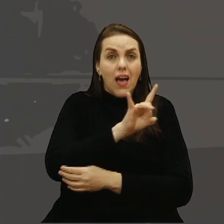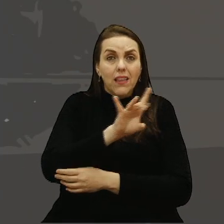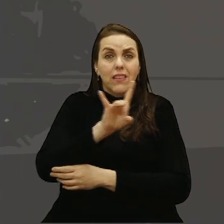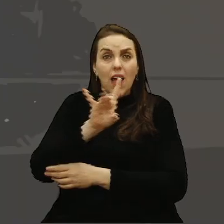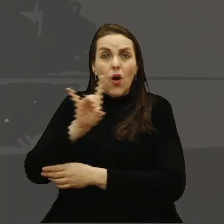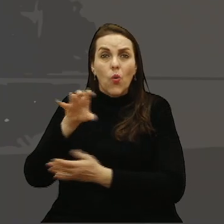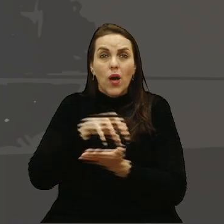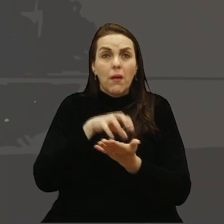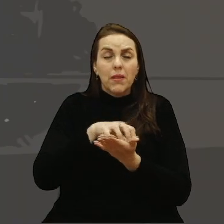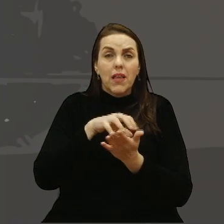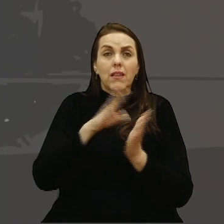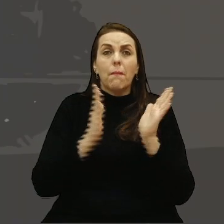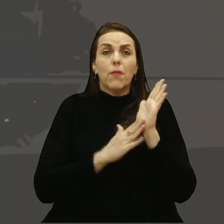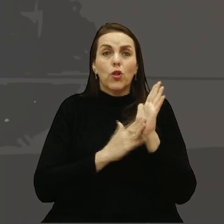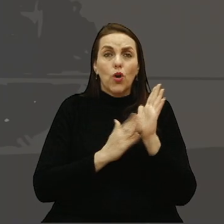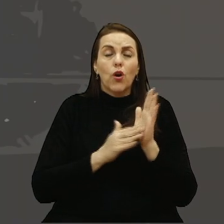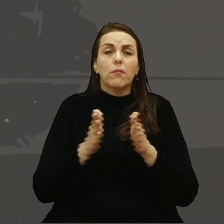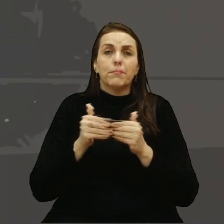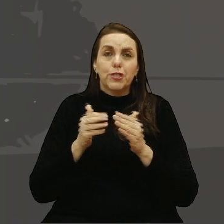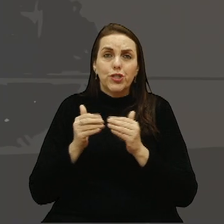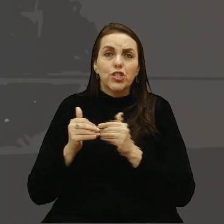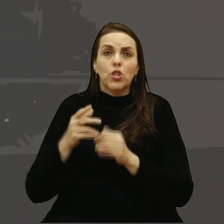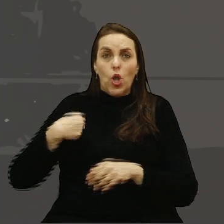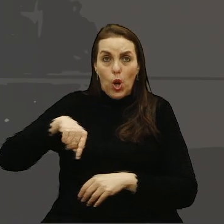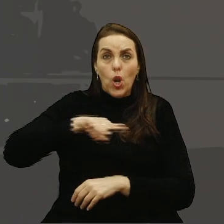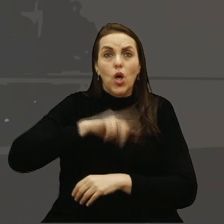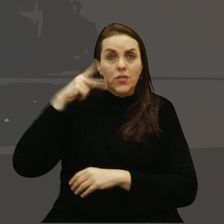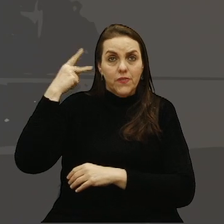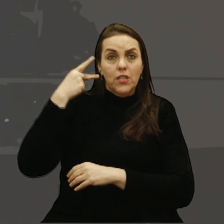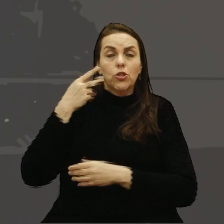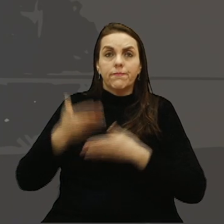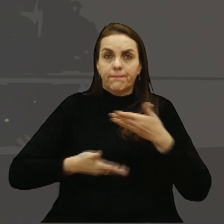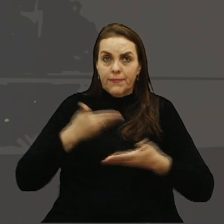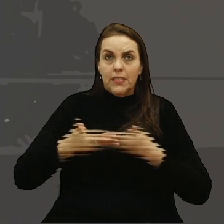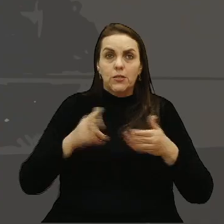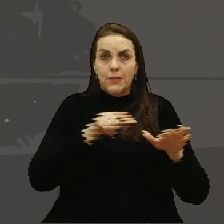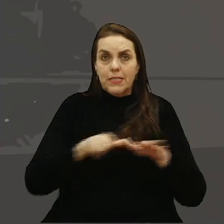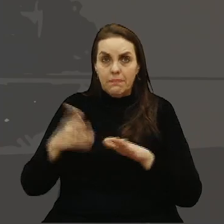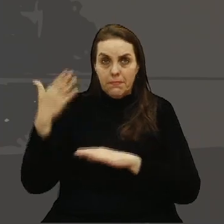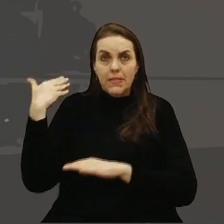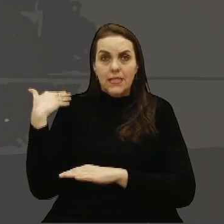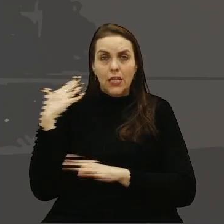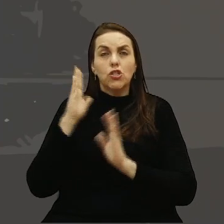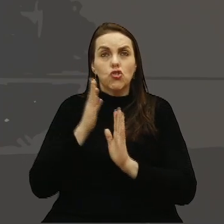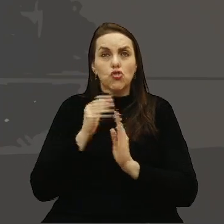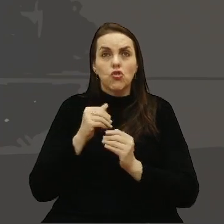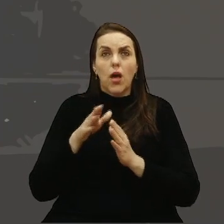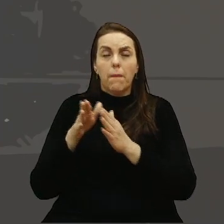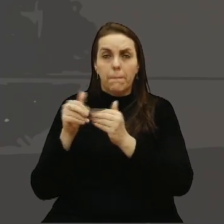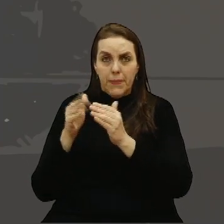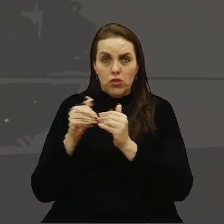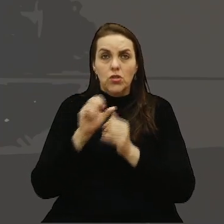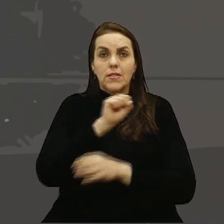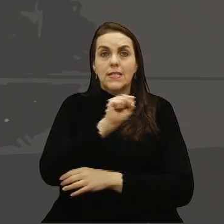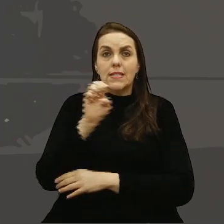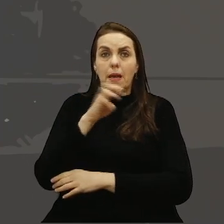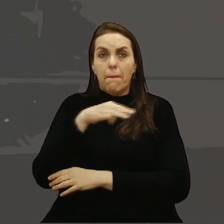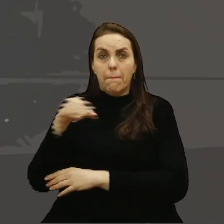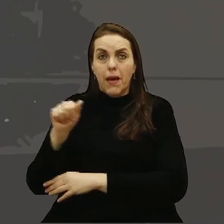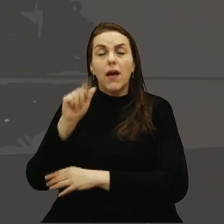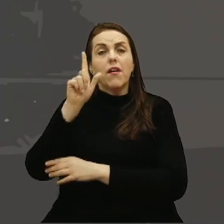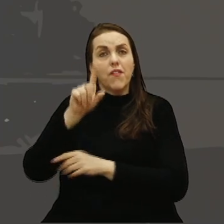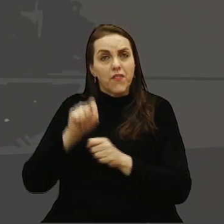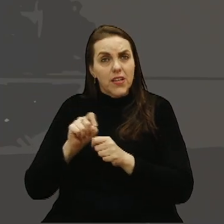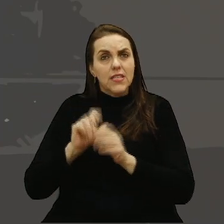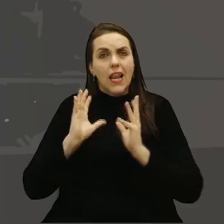pedido para que nós, vereadores, fôssemos lá. Nós conseguimos atender já eles na semana passada e já encaminhamos pedido também à SEMA para que efetue a